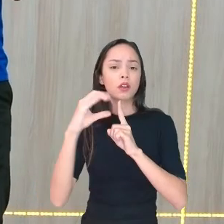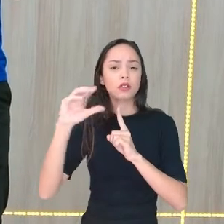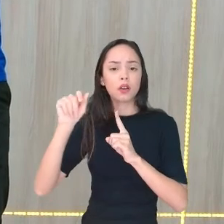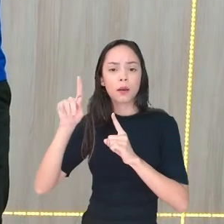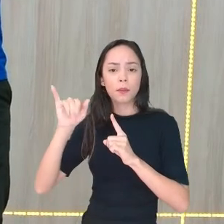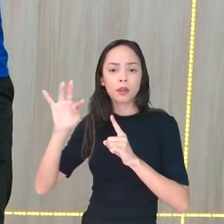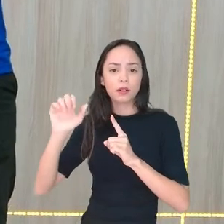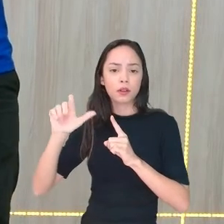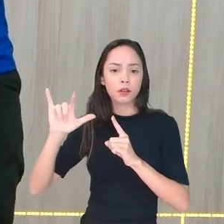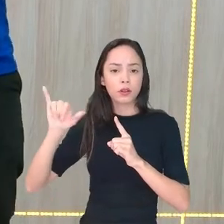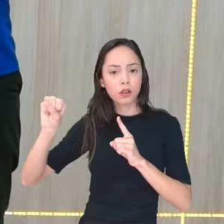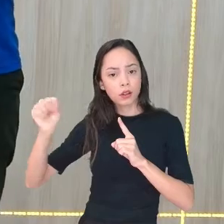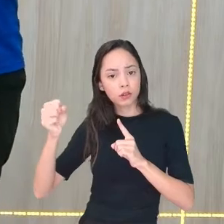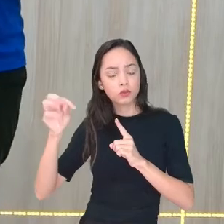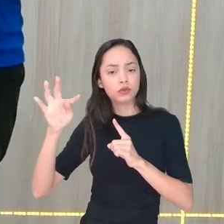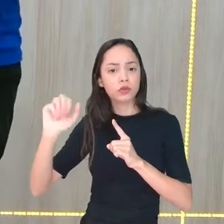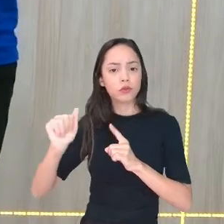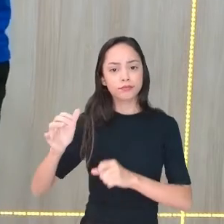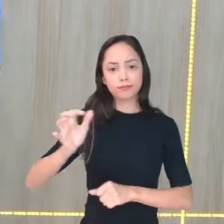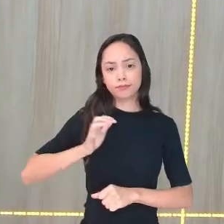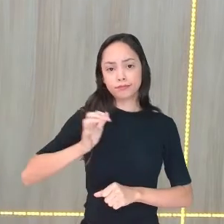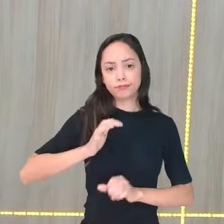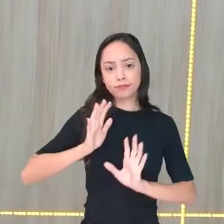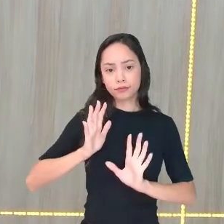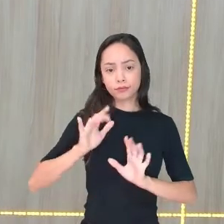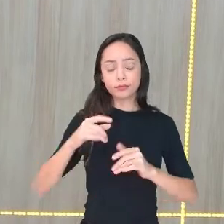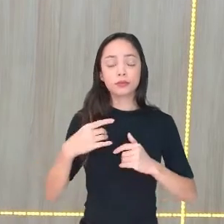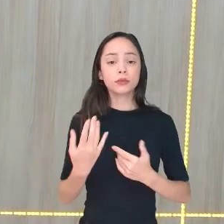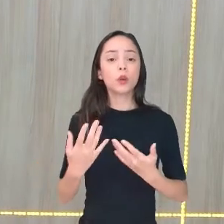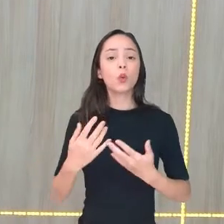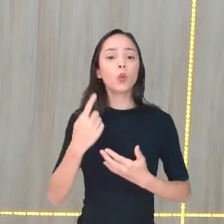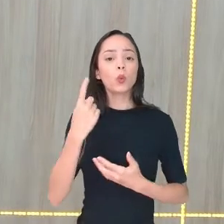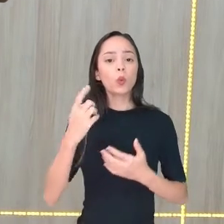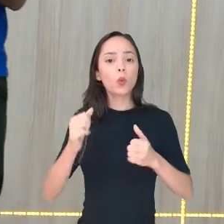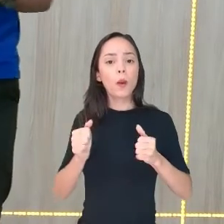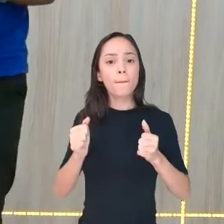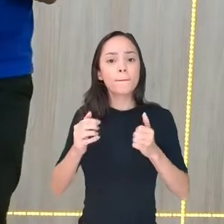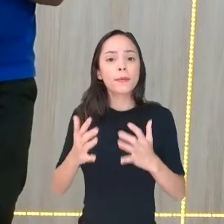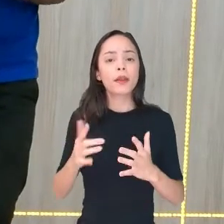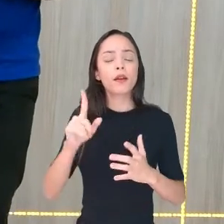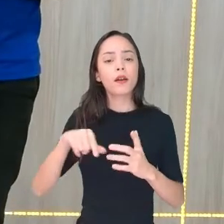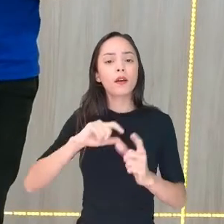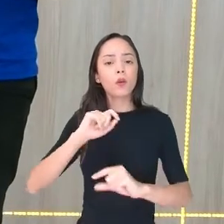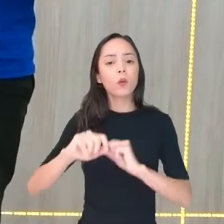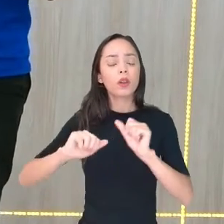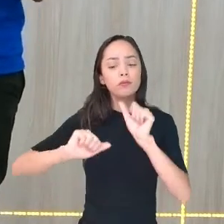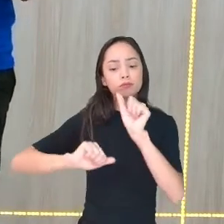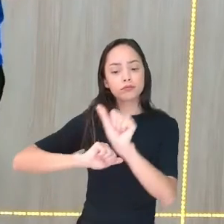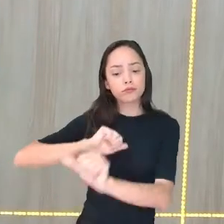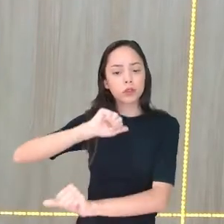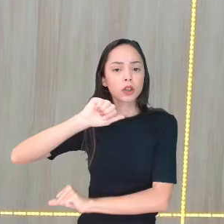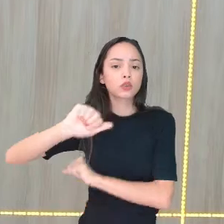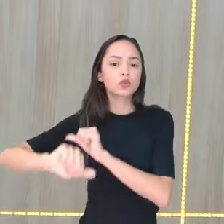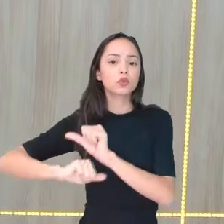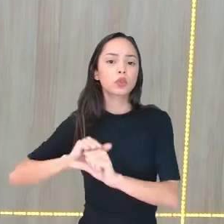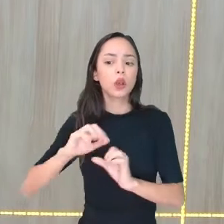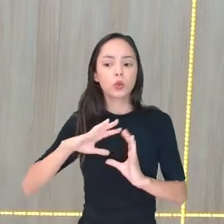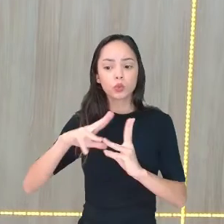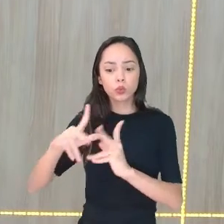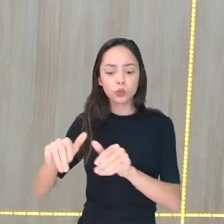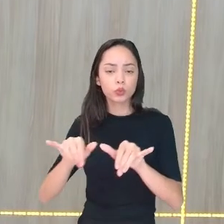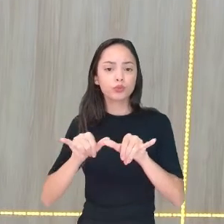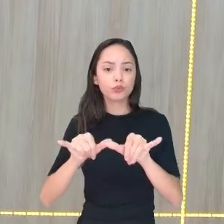aqui, né? E uma das habilidades do capitalismo é justamente transformar, né, tudo em